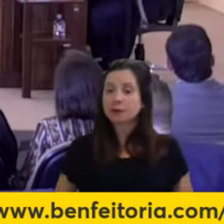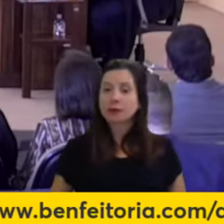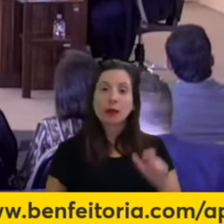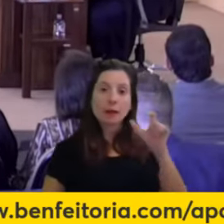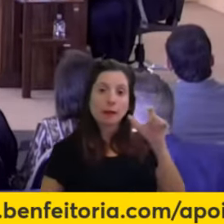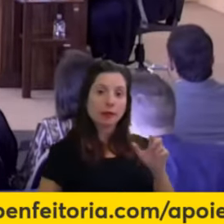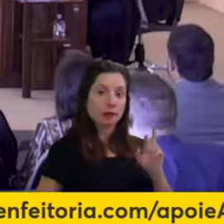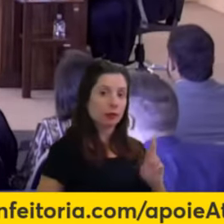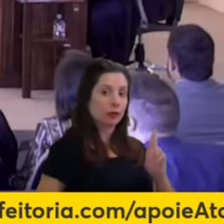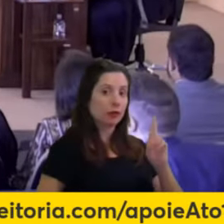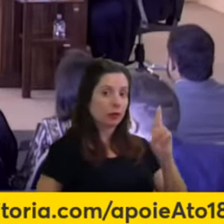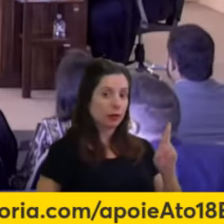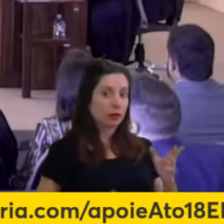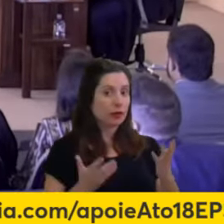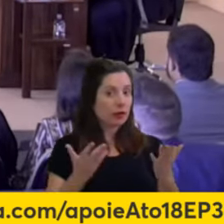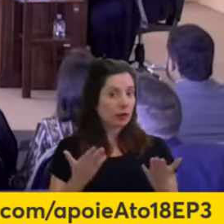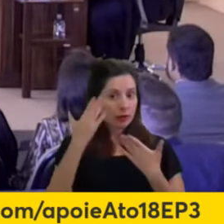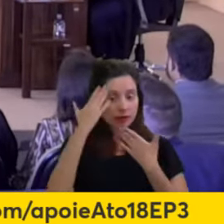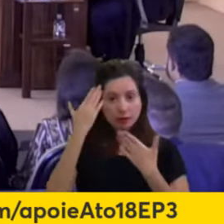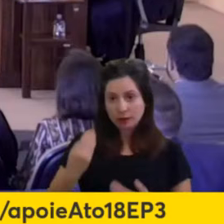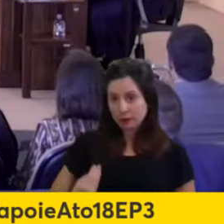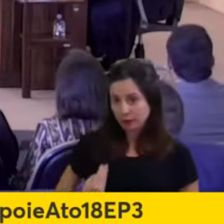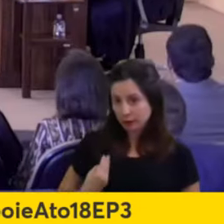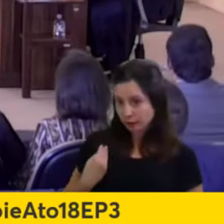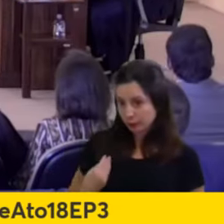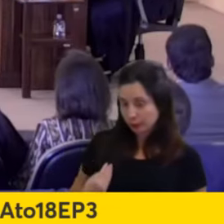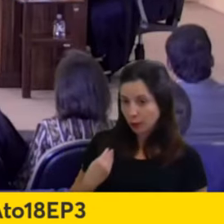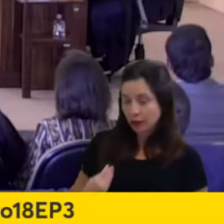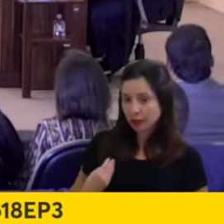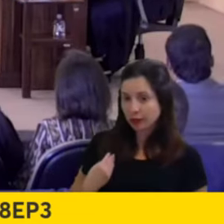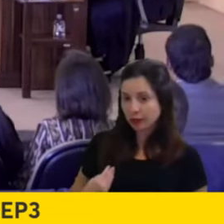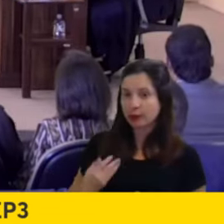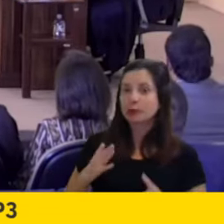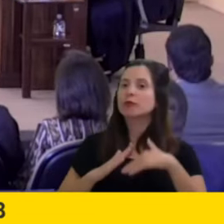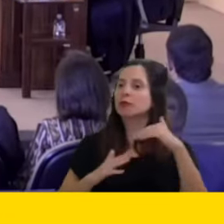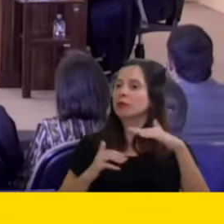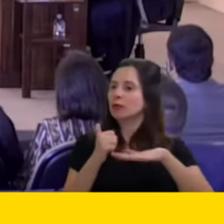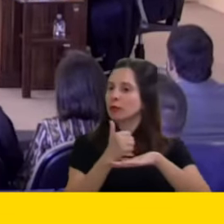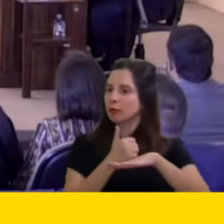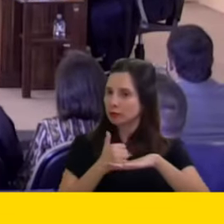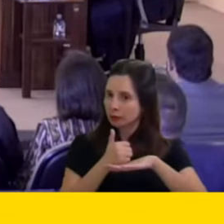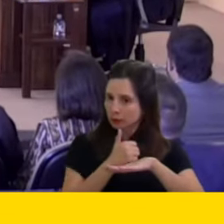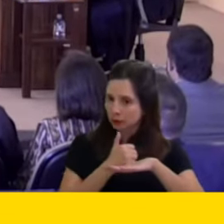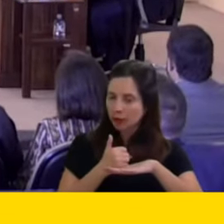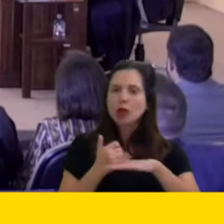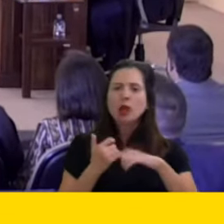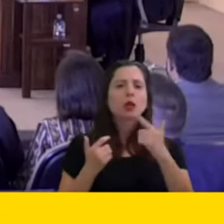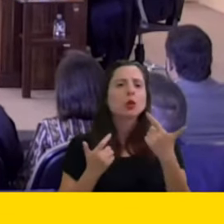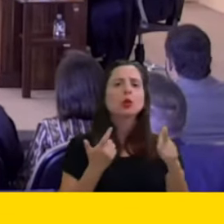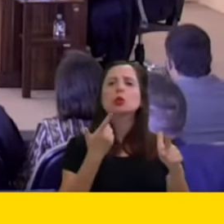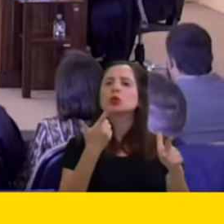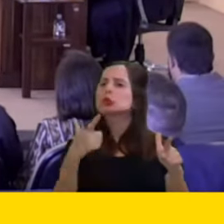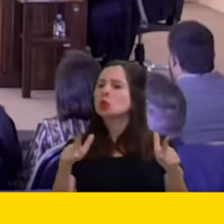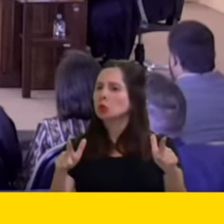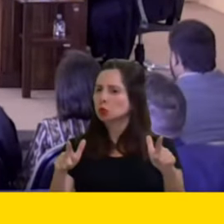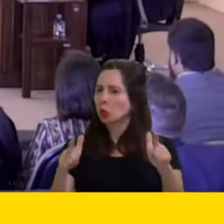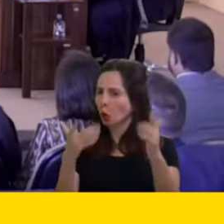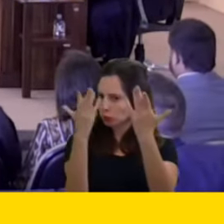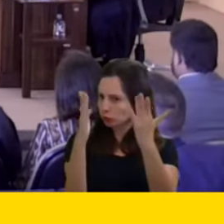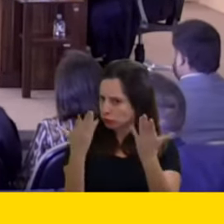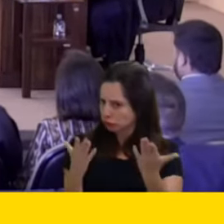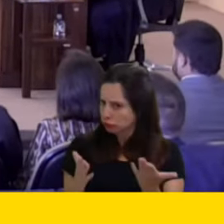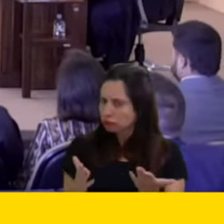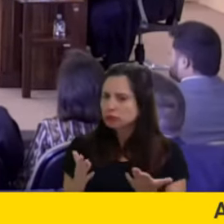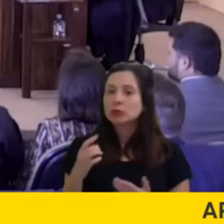quero registrar a presença também do nosso corregedor eleitoral e demais demais julgadores Dra Cláudia